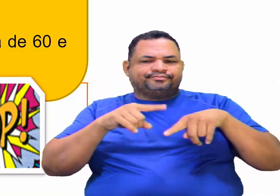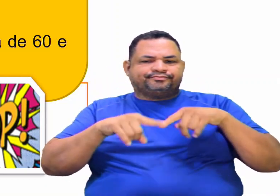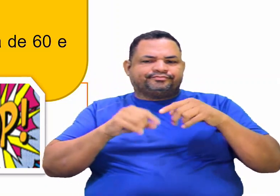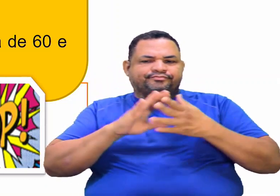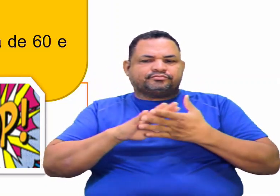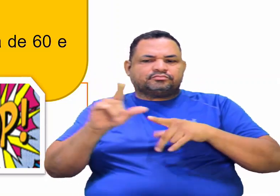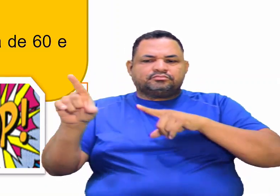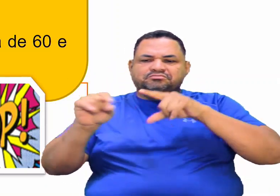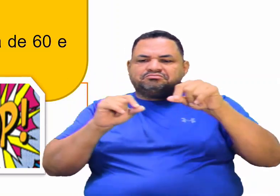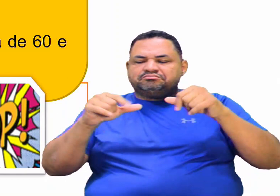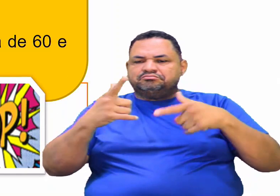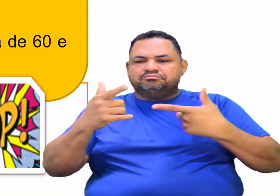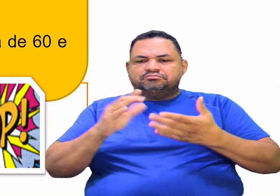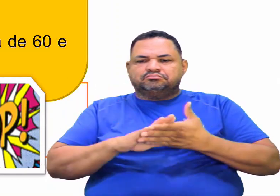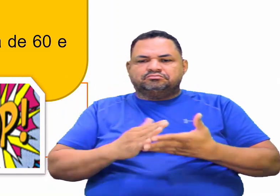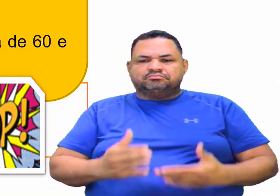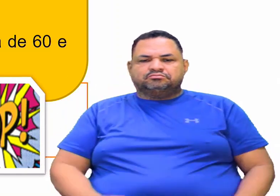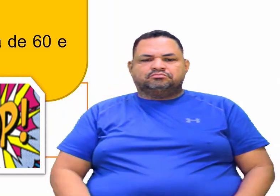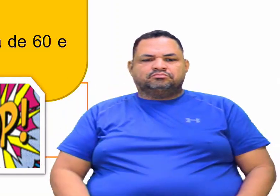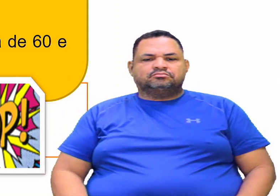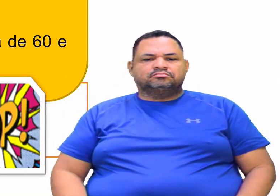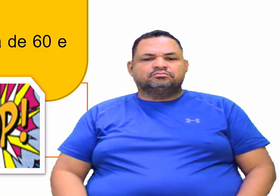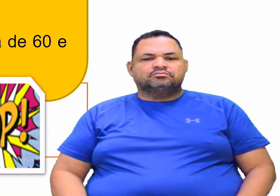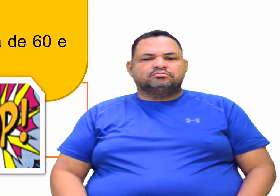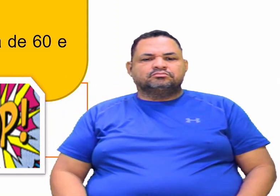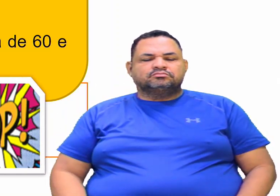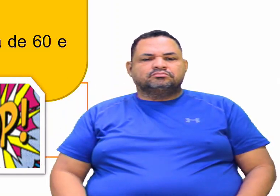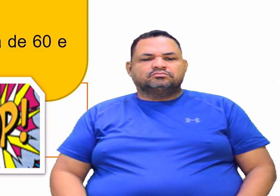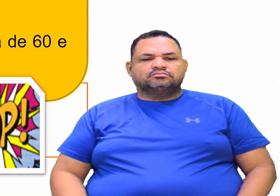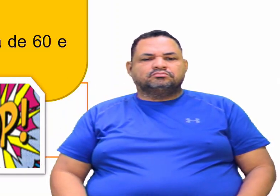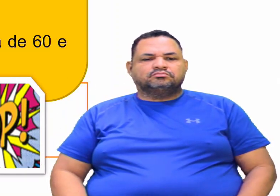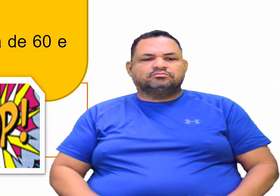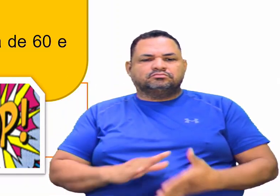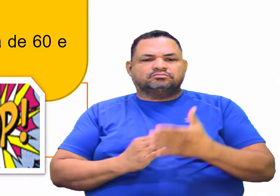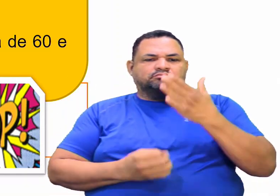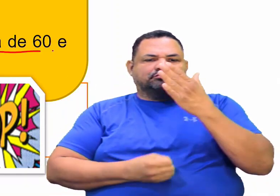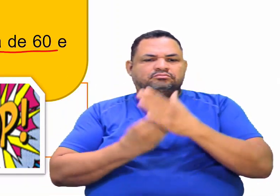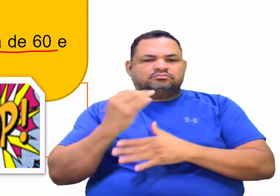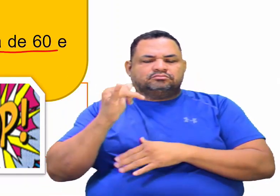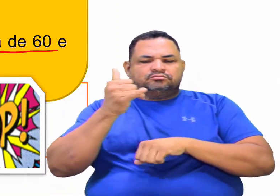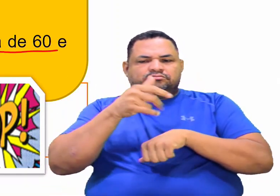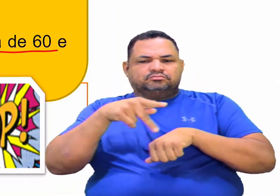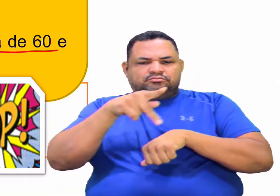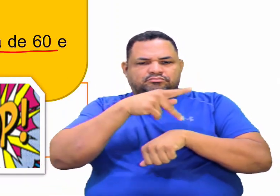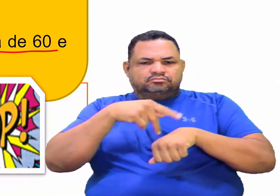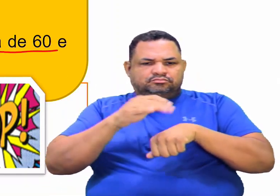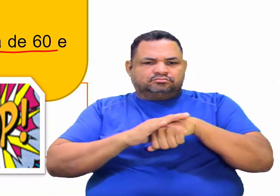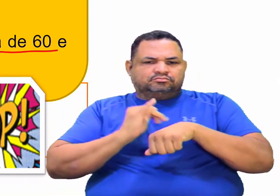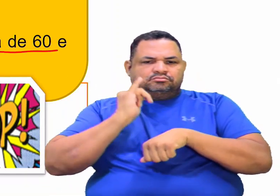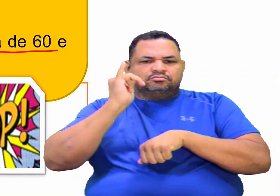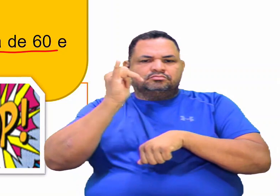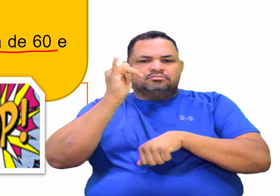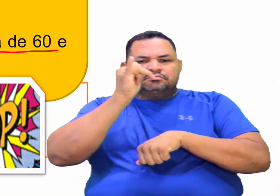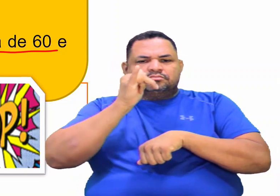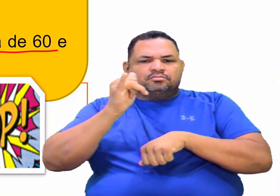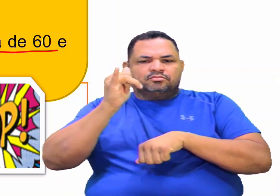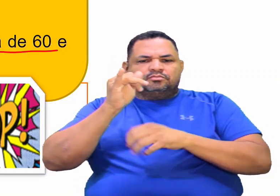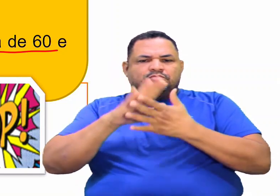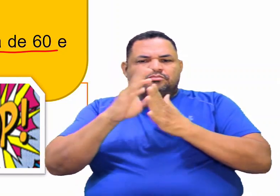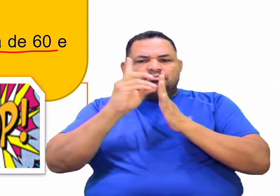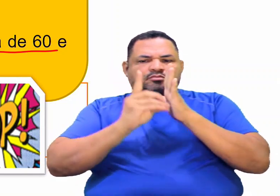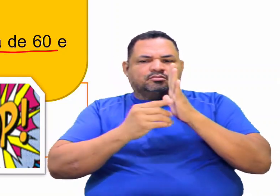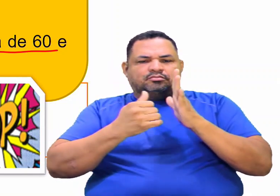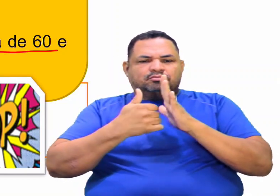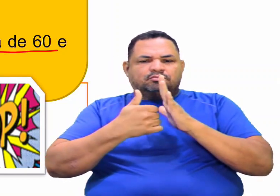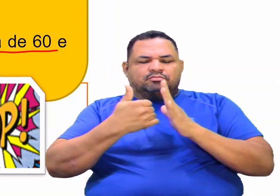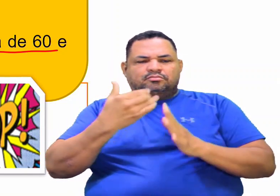materiais alternativos, né? Vamos dizer assim. É uma arte que surgiu na Itália, na década de 60, e que